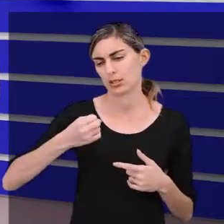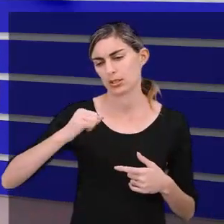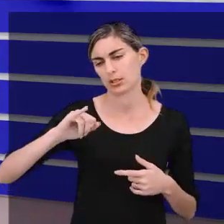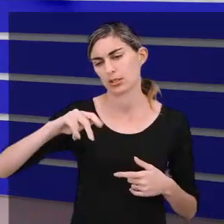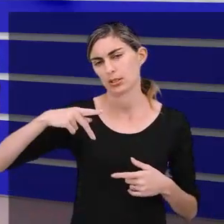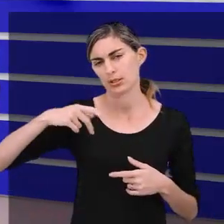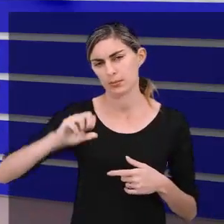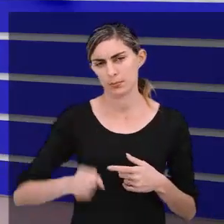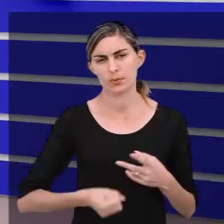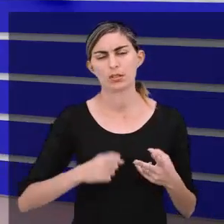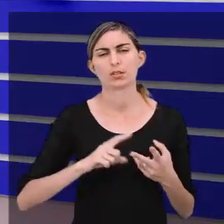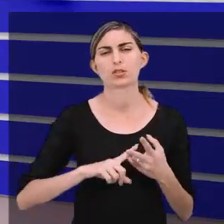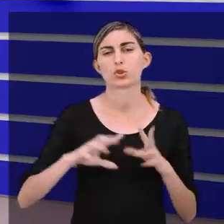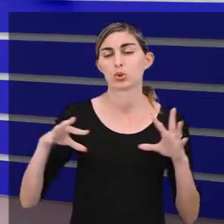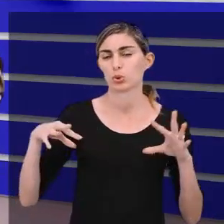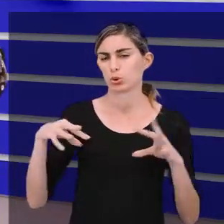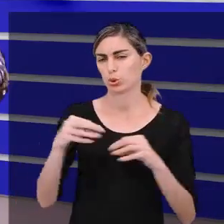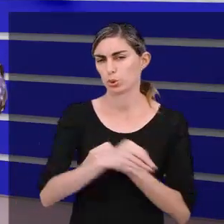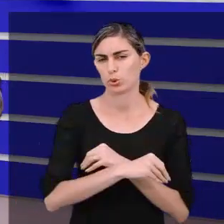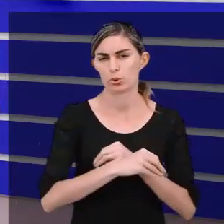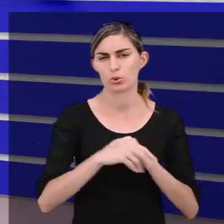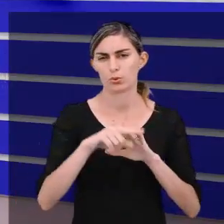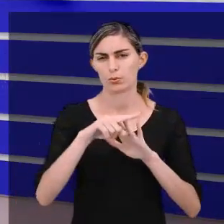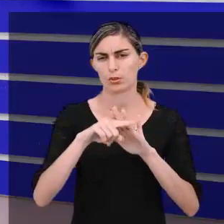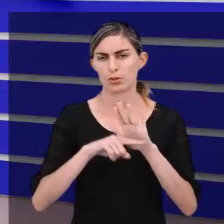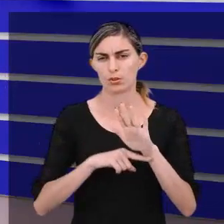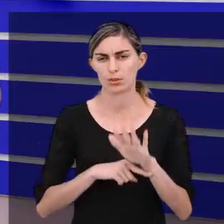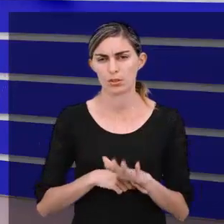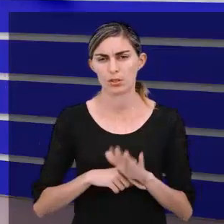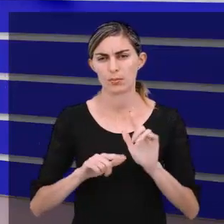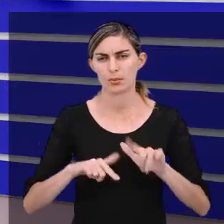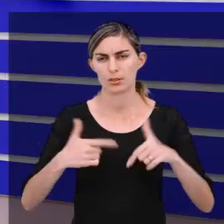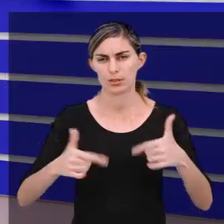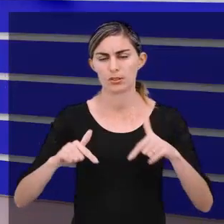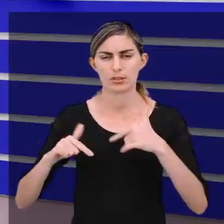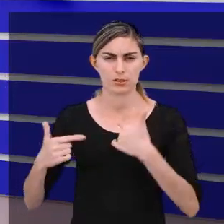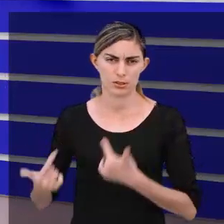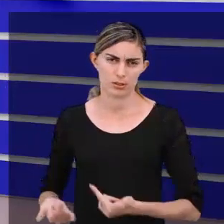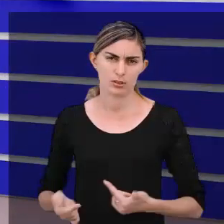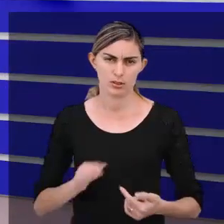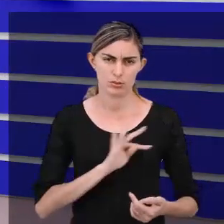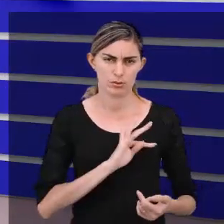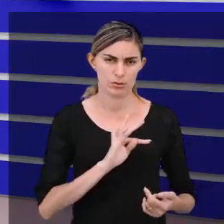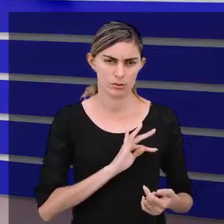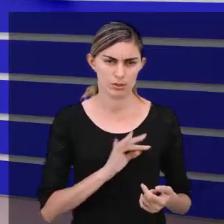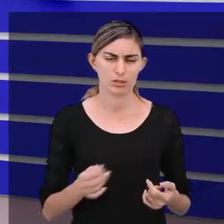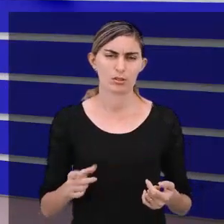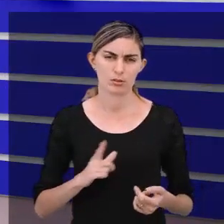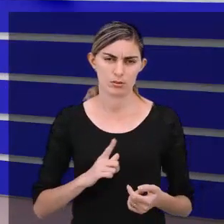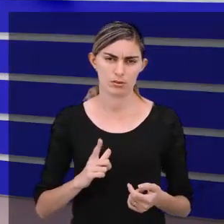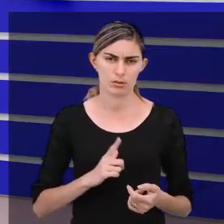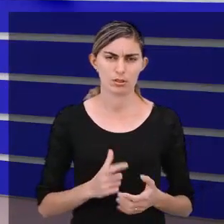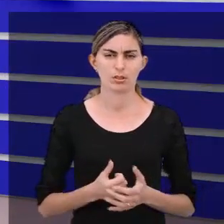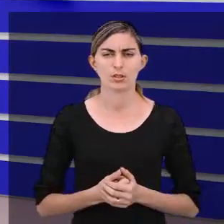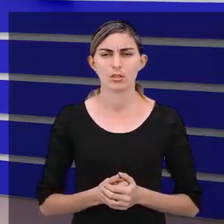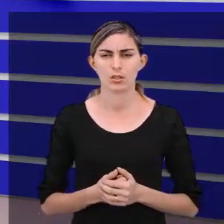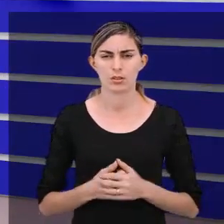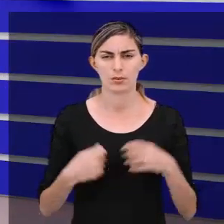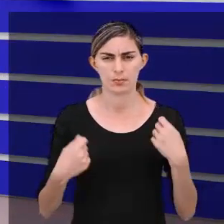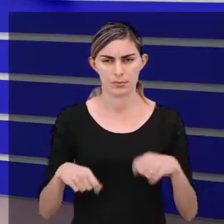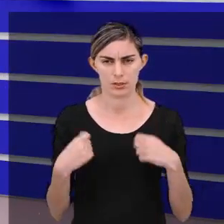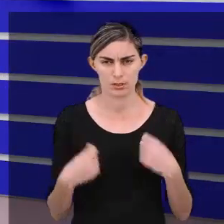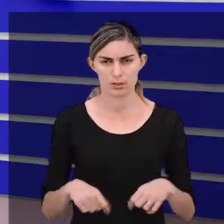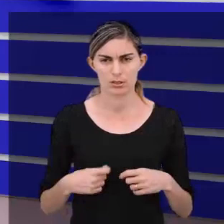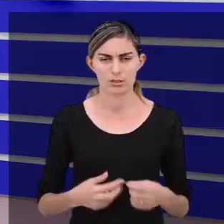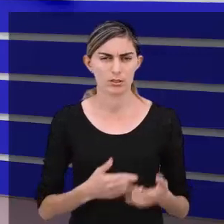as CIPATs, então todos esses programas, todas essas ações que o técnico vai ter que tocar,